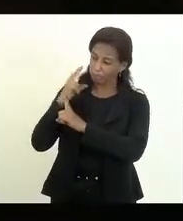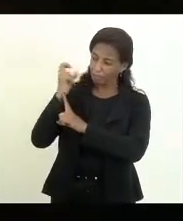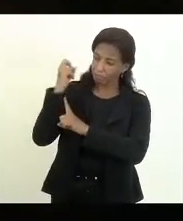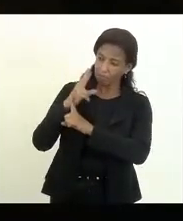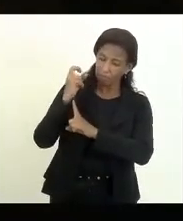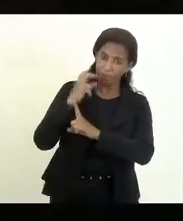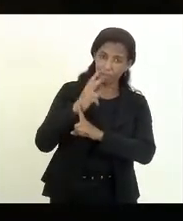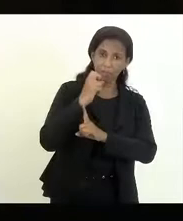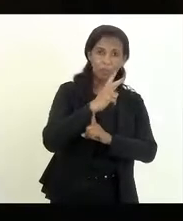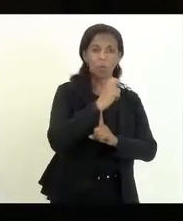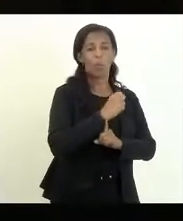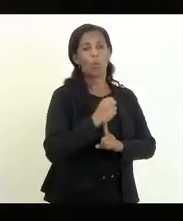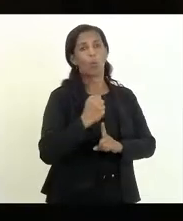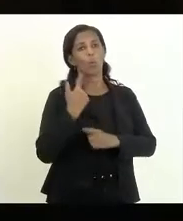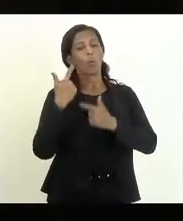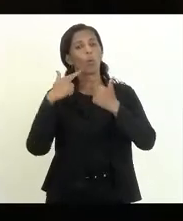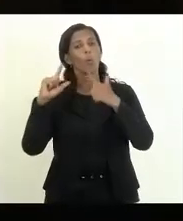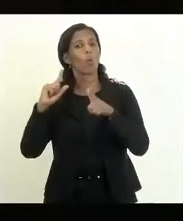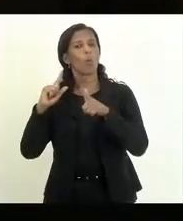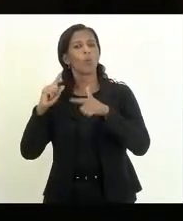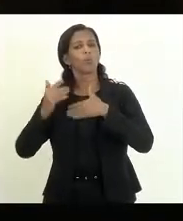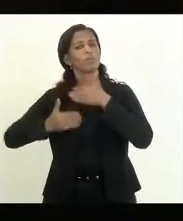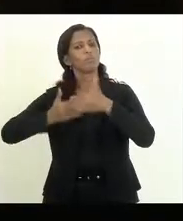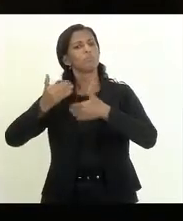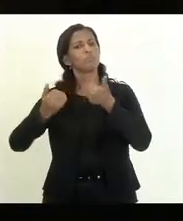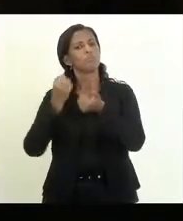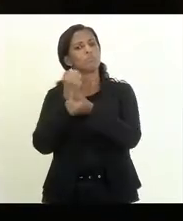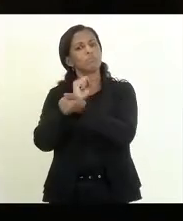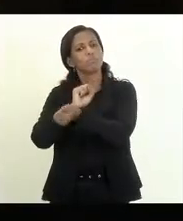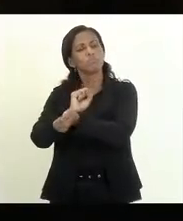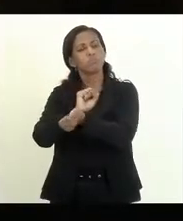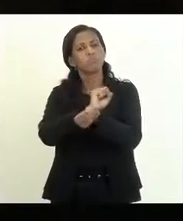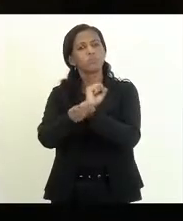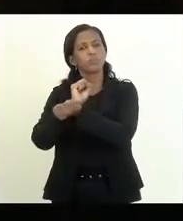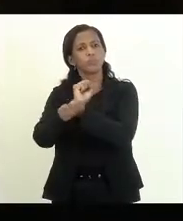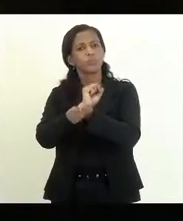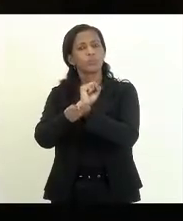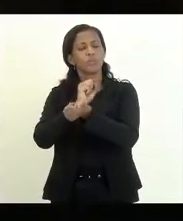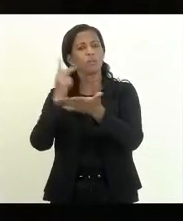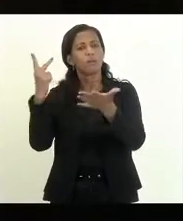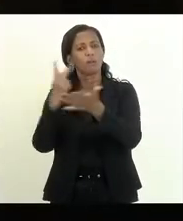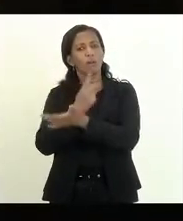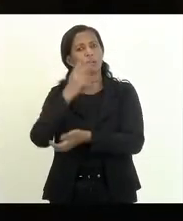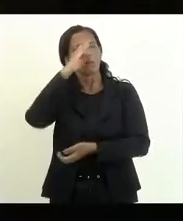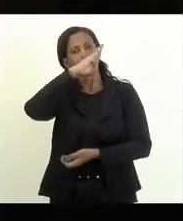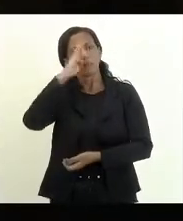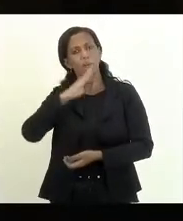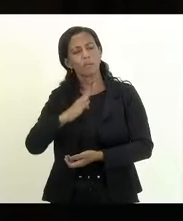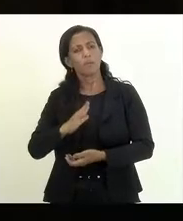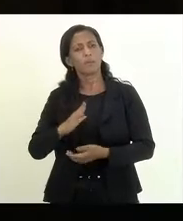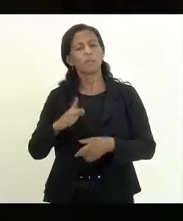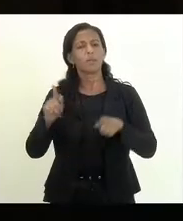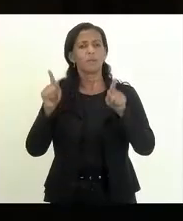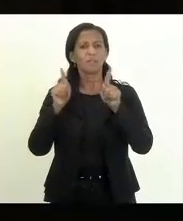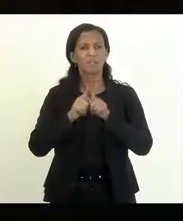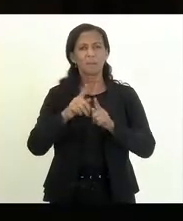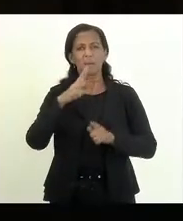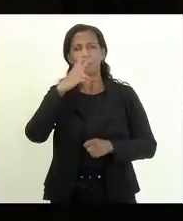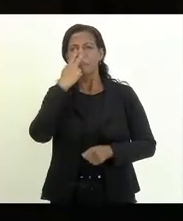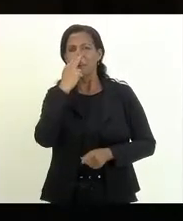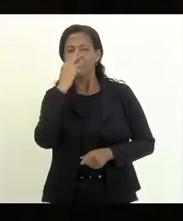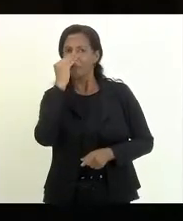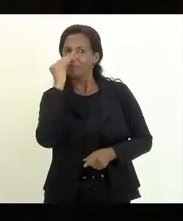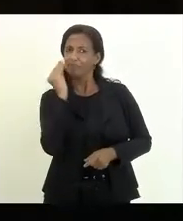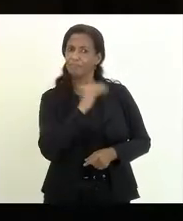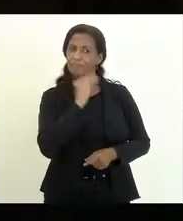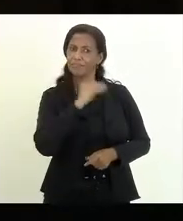lutaram contra um processo de escravização que teve no Brasil e que muitas vezes são ignorados até